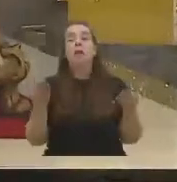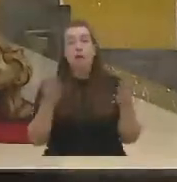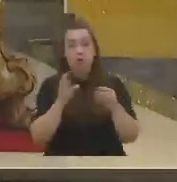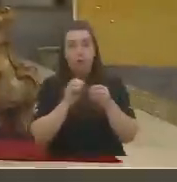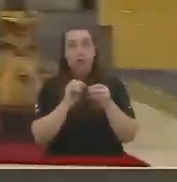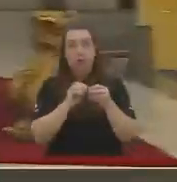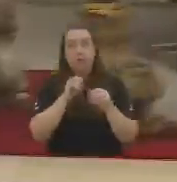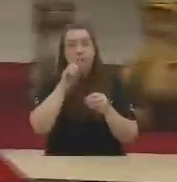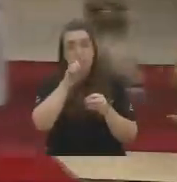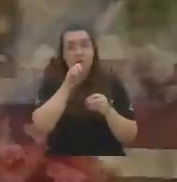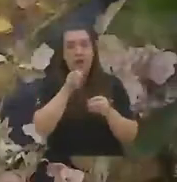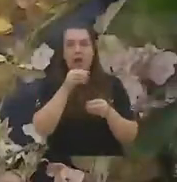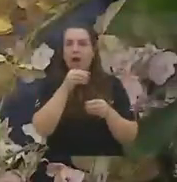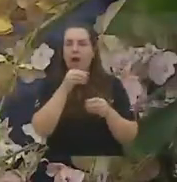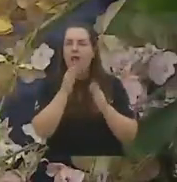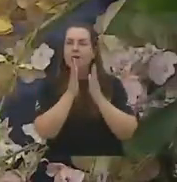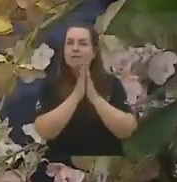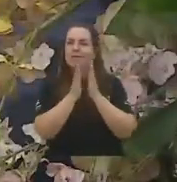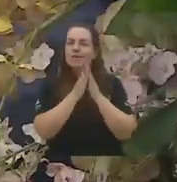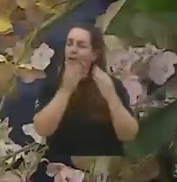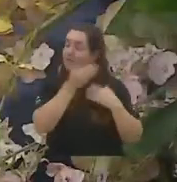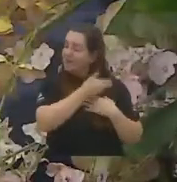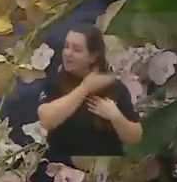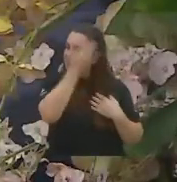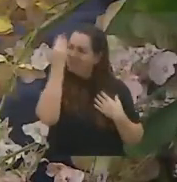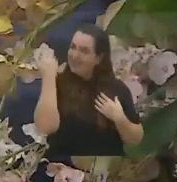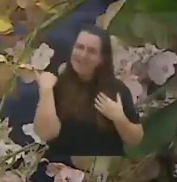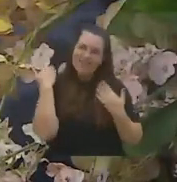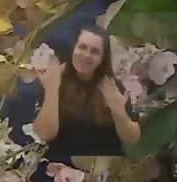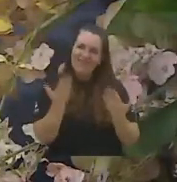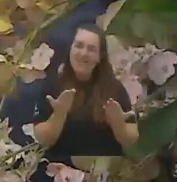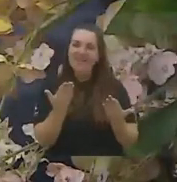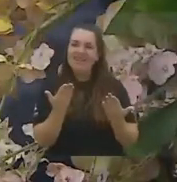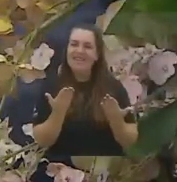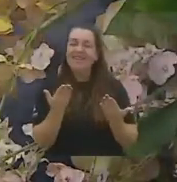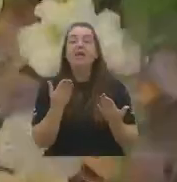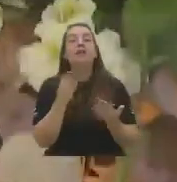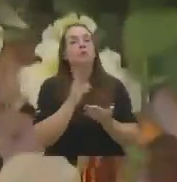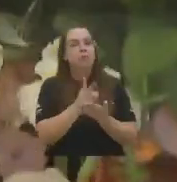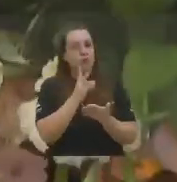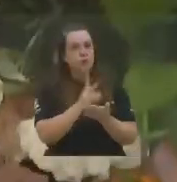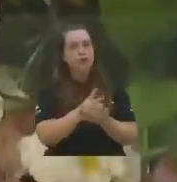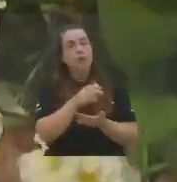vamos ao cantinho mariano, seguindo